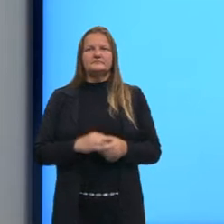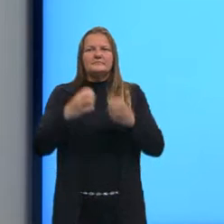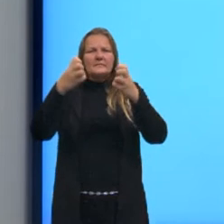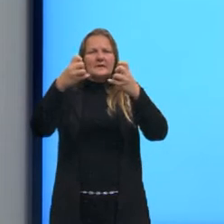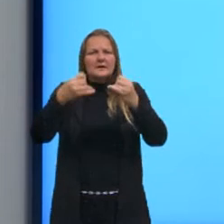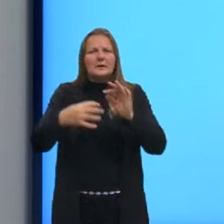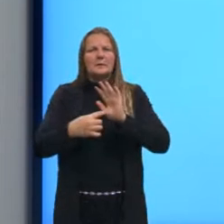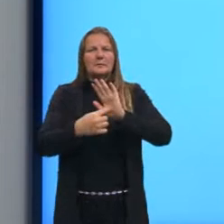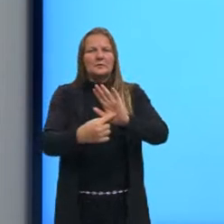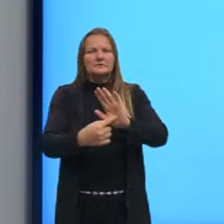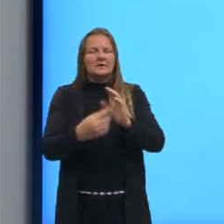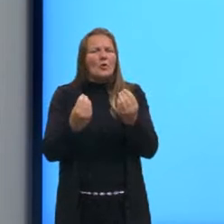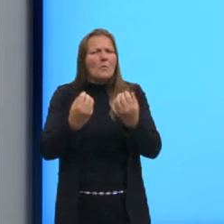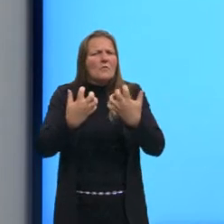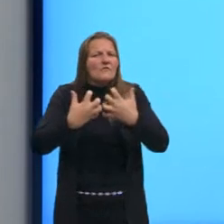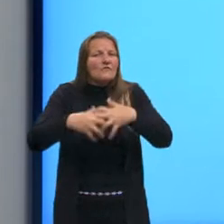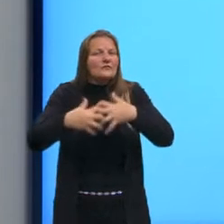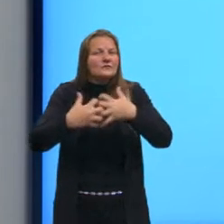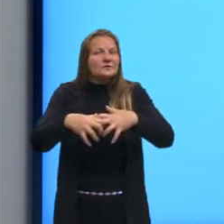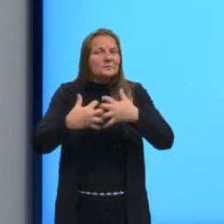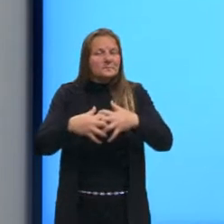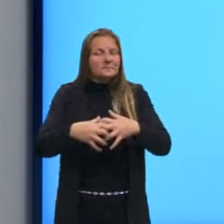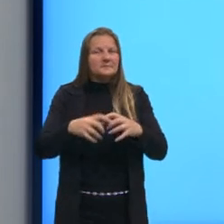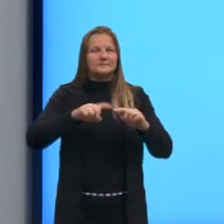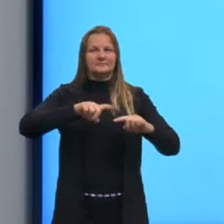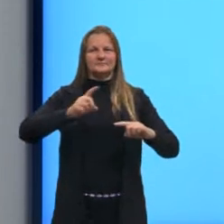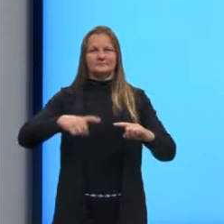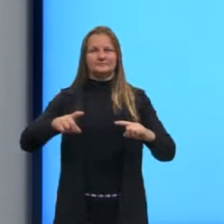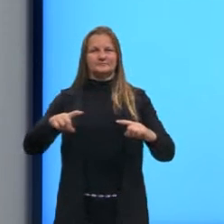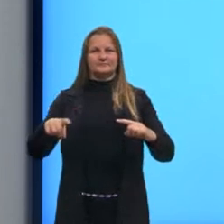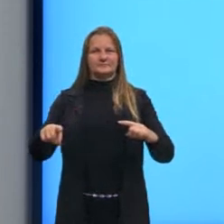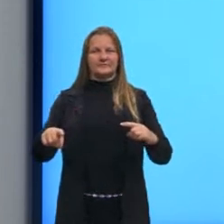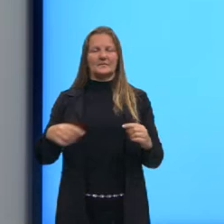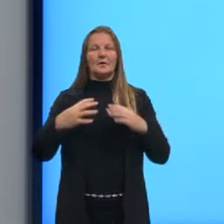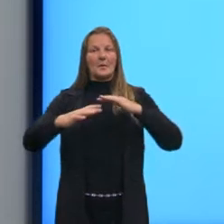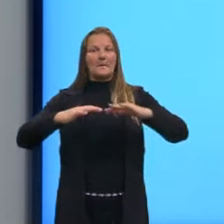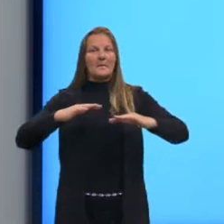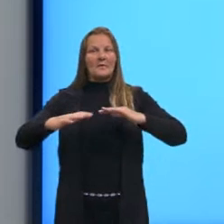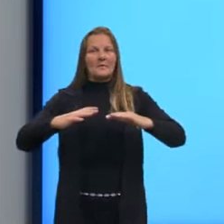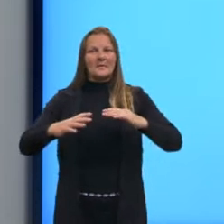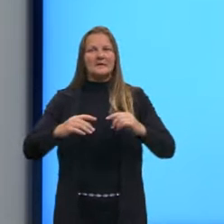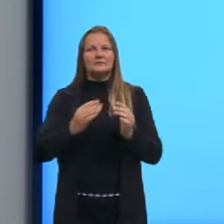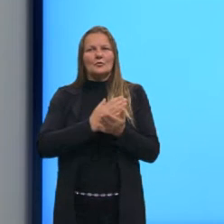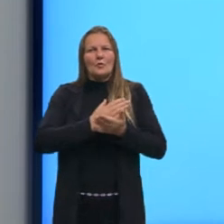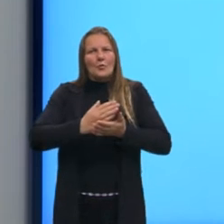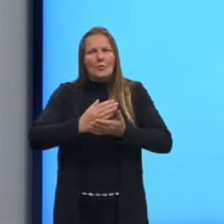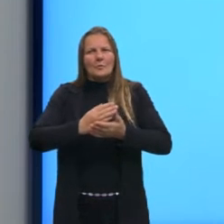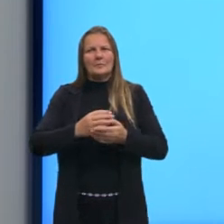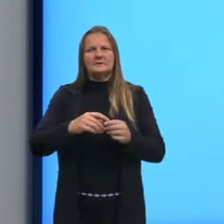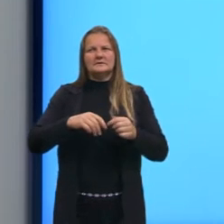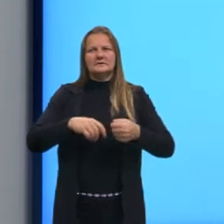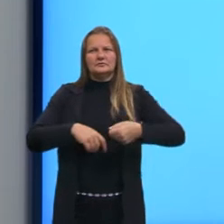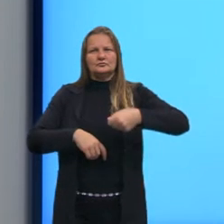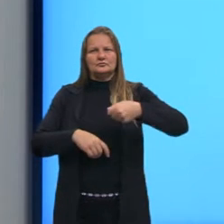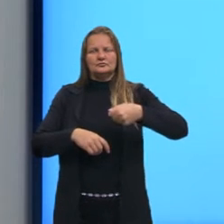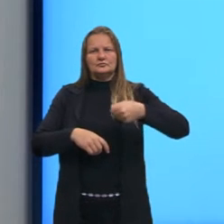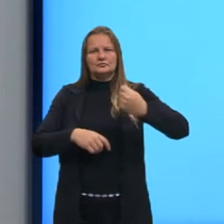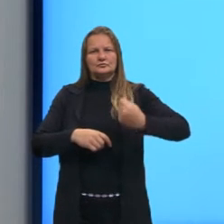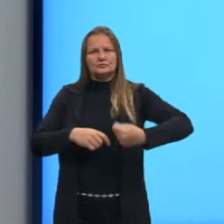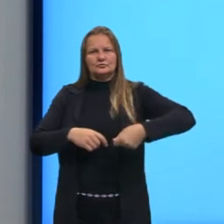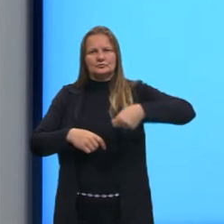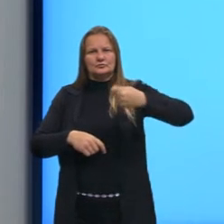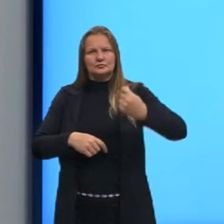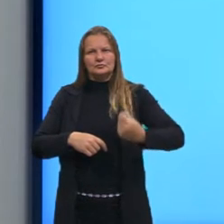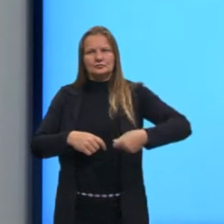mostrar um pouquinho para vocês como é que funciona, né, essas ondas, o movimento dela de origem, principalmente a onda transversal,